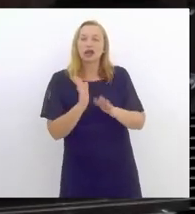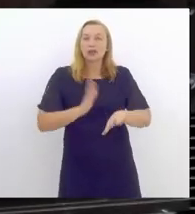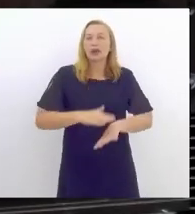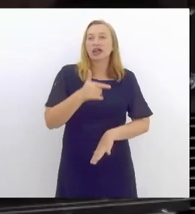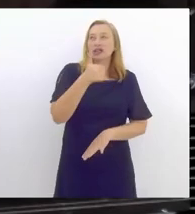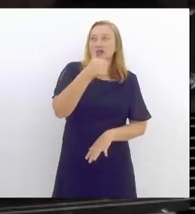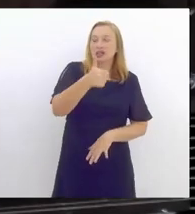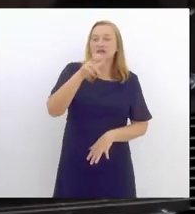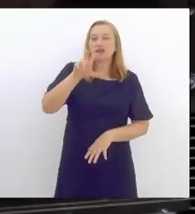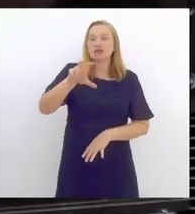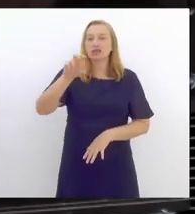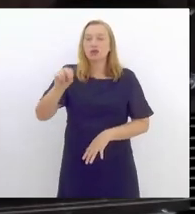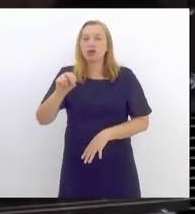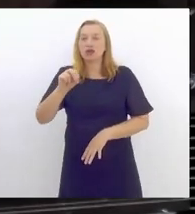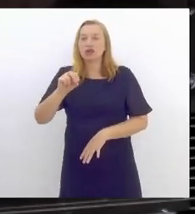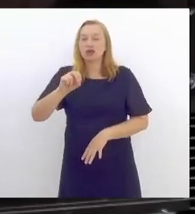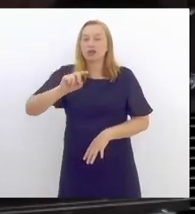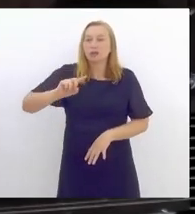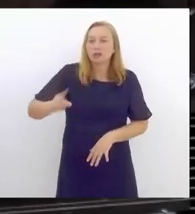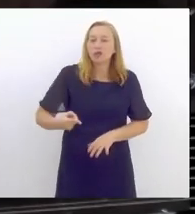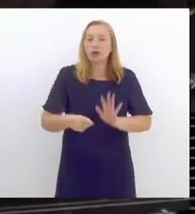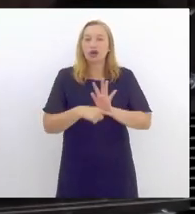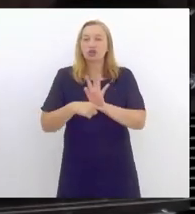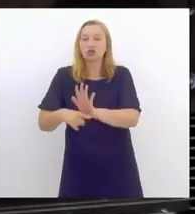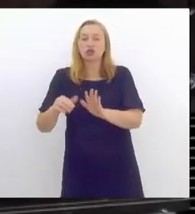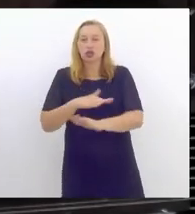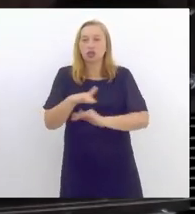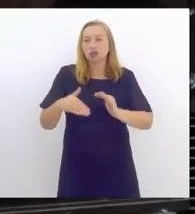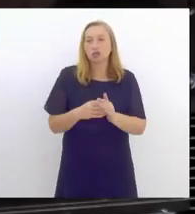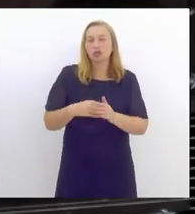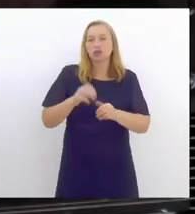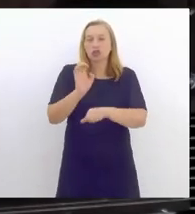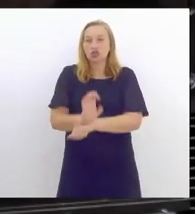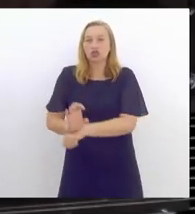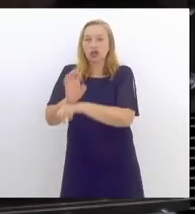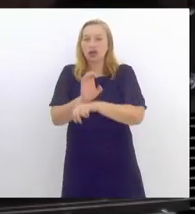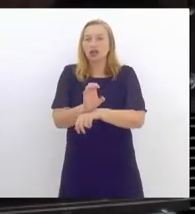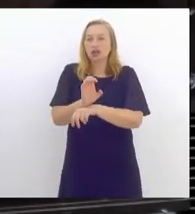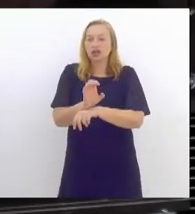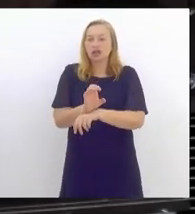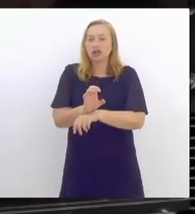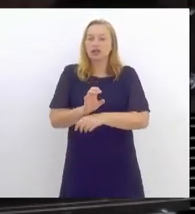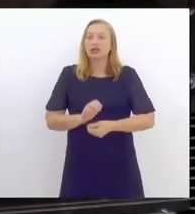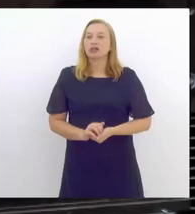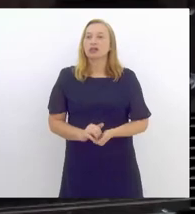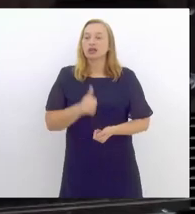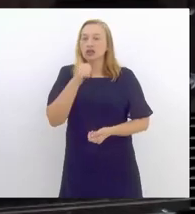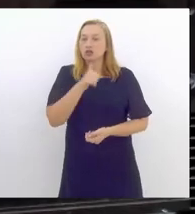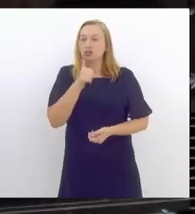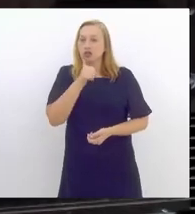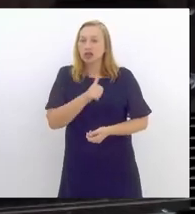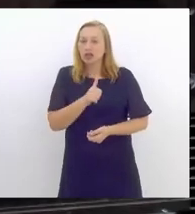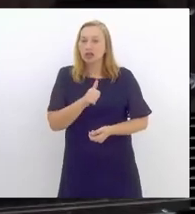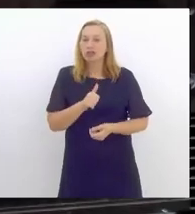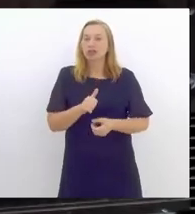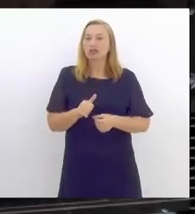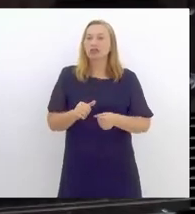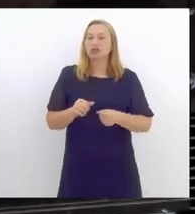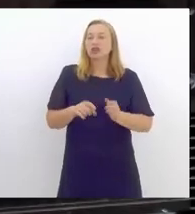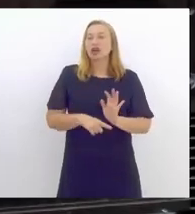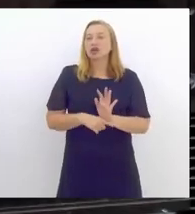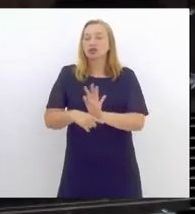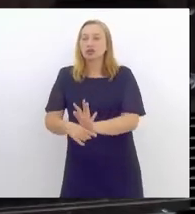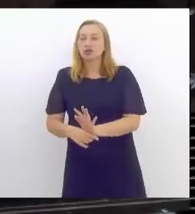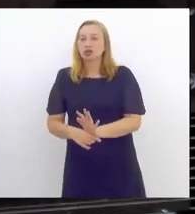mil atendimentos em todo o Estado. E as DEANs continuam prestando atendimento especializado às mulheres vítimas